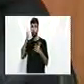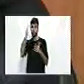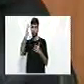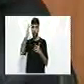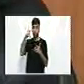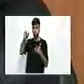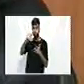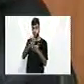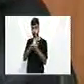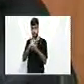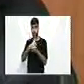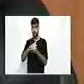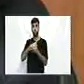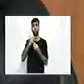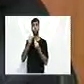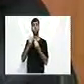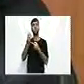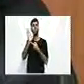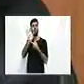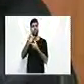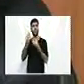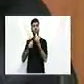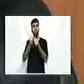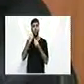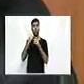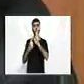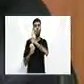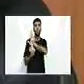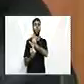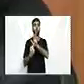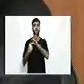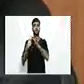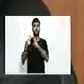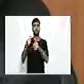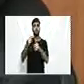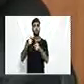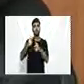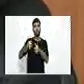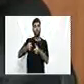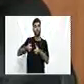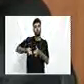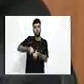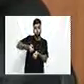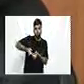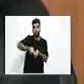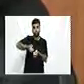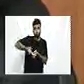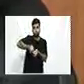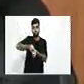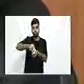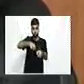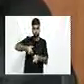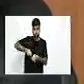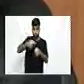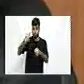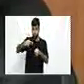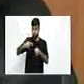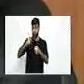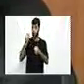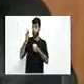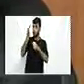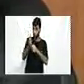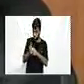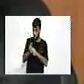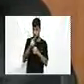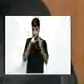receberam vídeo mostrando a ocorrência de Capina química na madrugada relatando que era no município de Viçosa primeira coisa